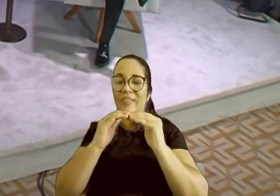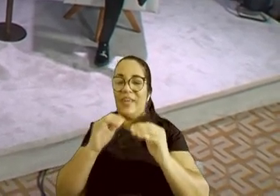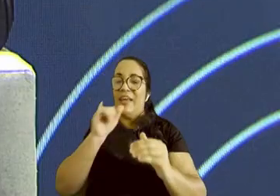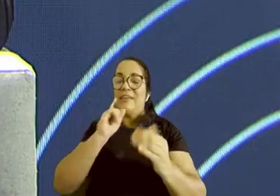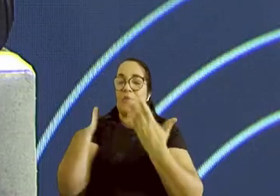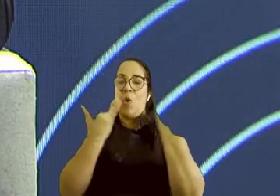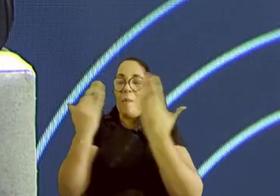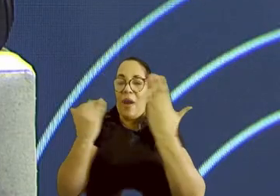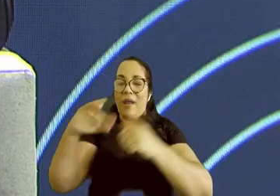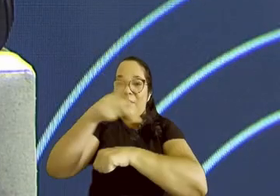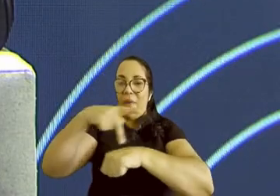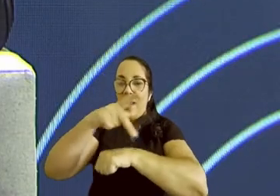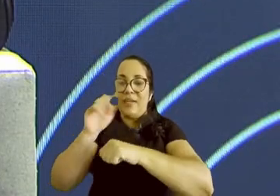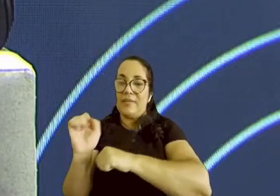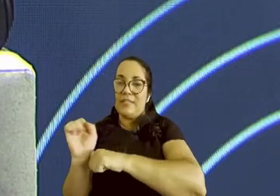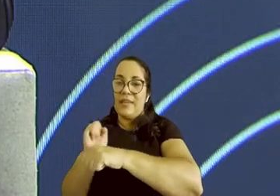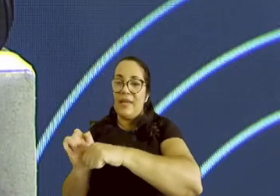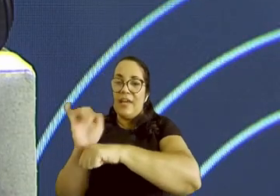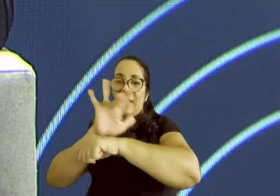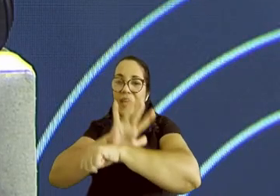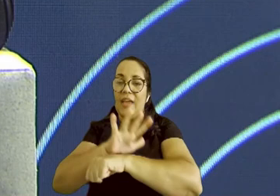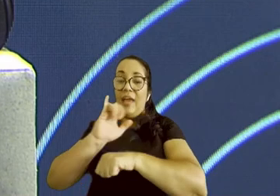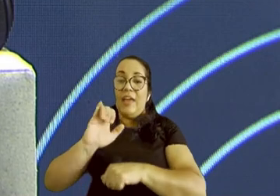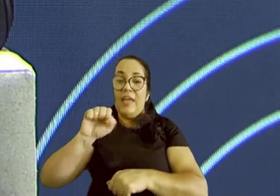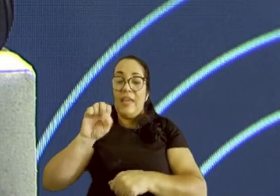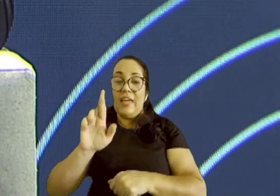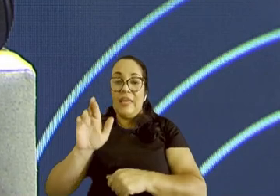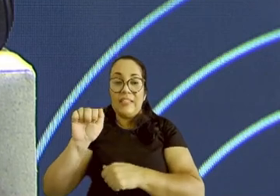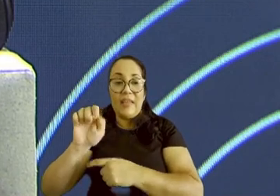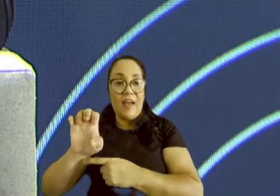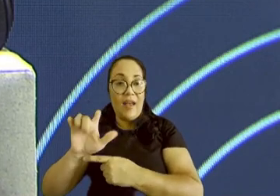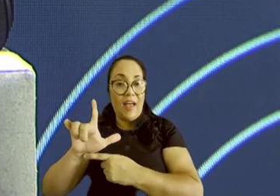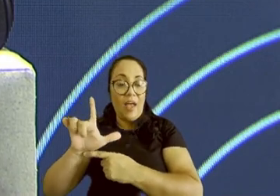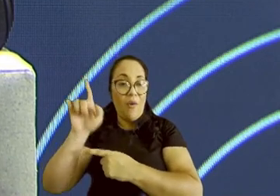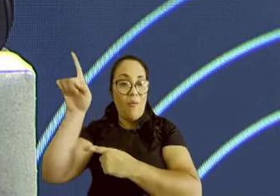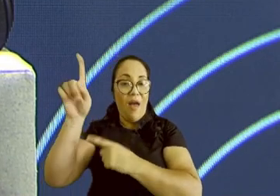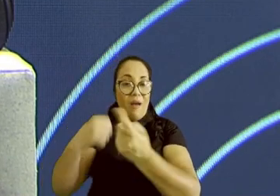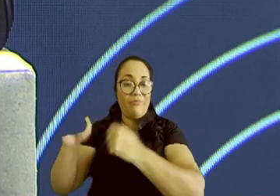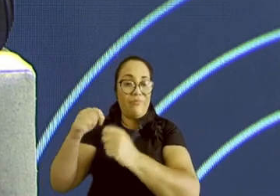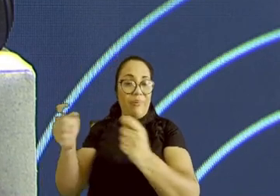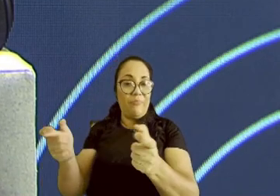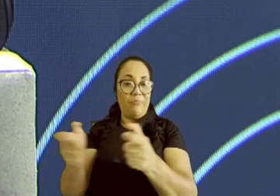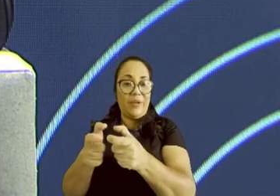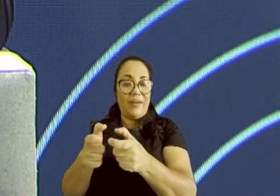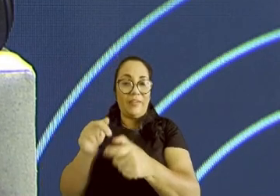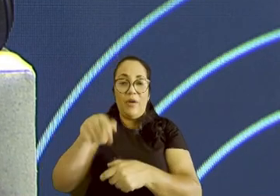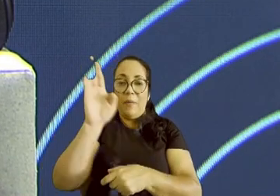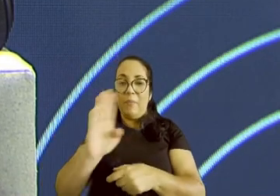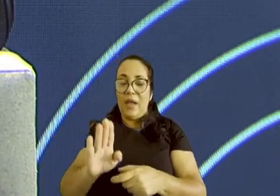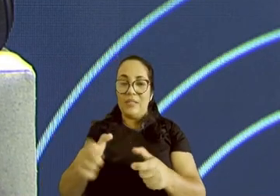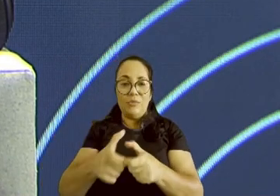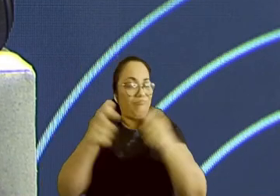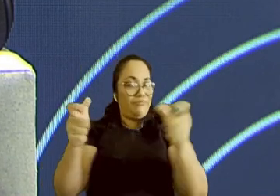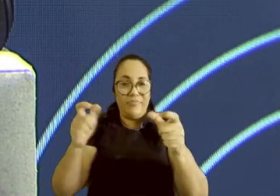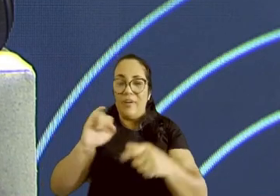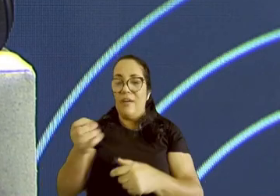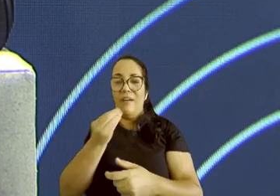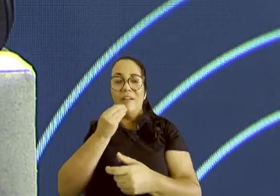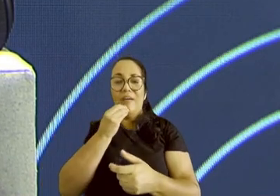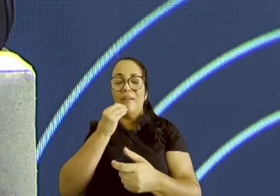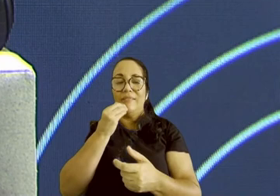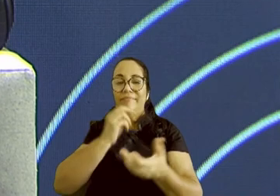a nascer Global né o tamanho do mercado muito pequeno comparado com o Brasil acho que a gente tem realmente uma oportunidade gigantesca aqui às vezes eu até